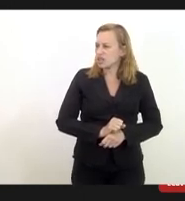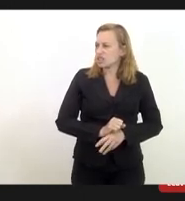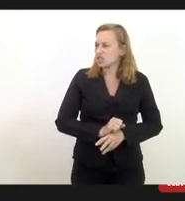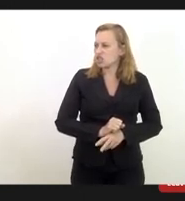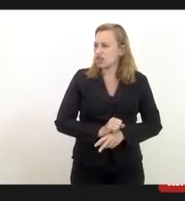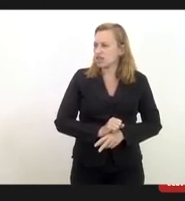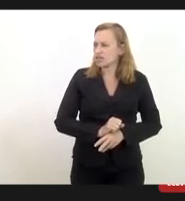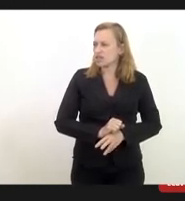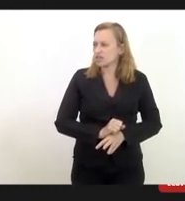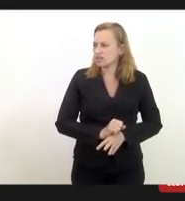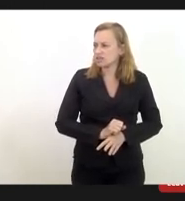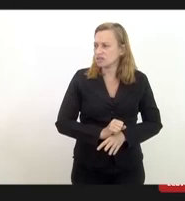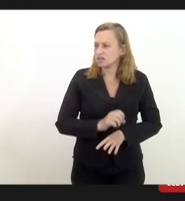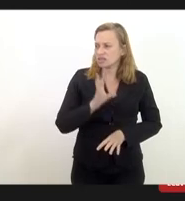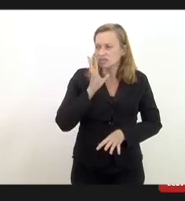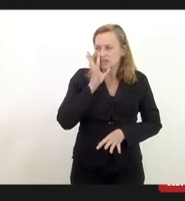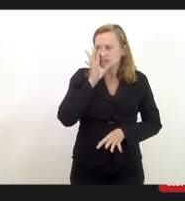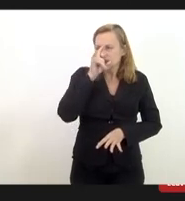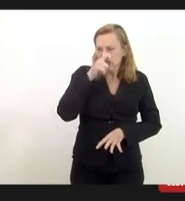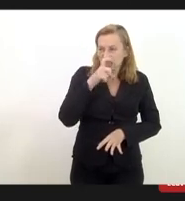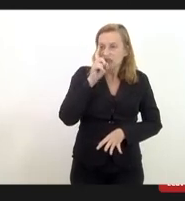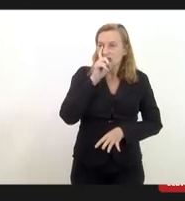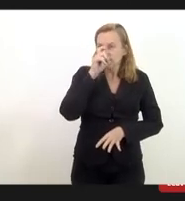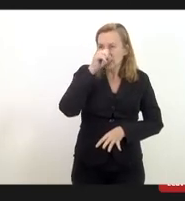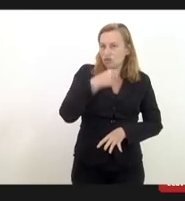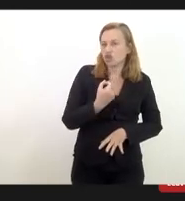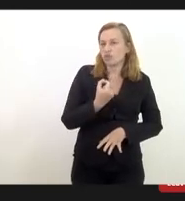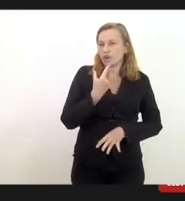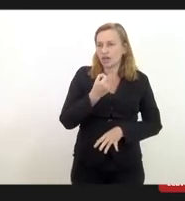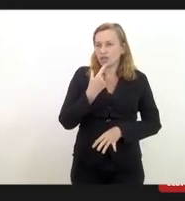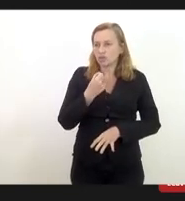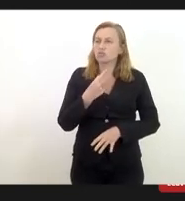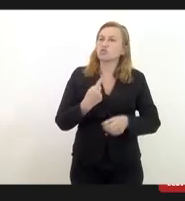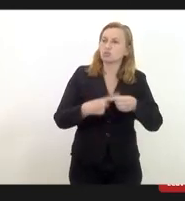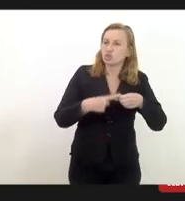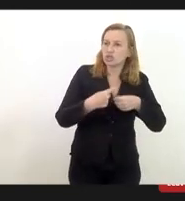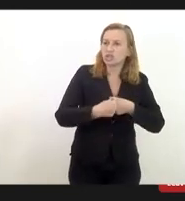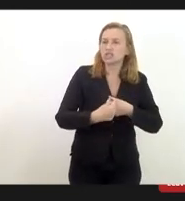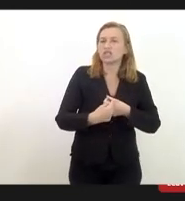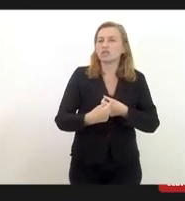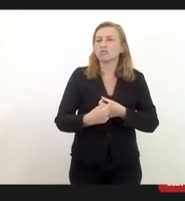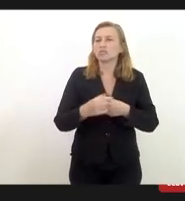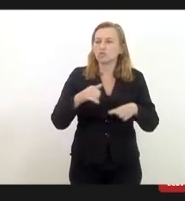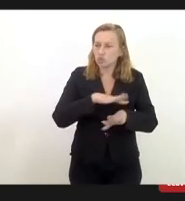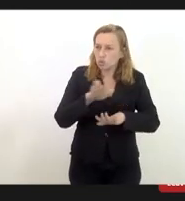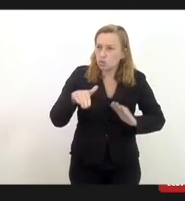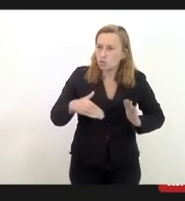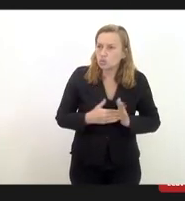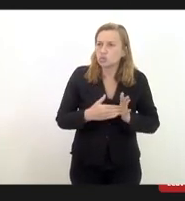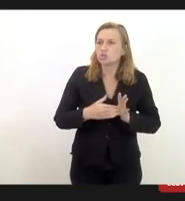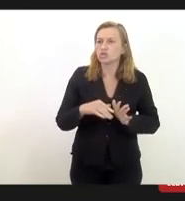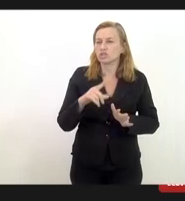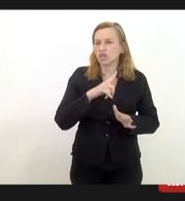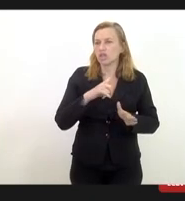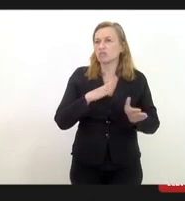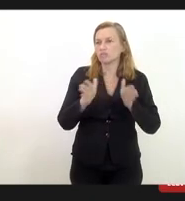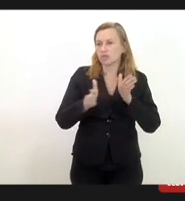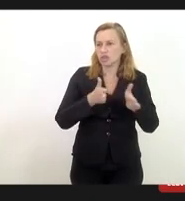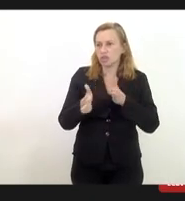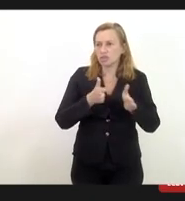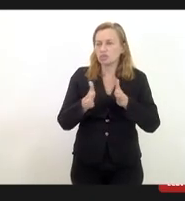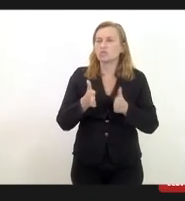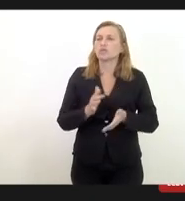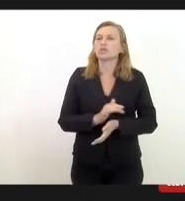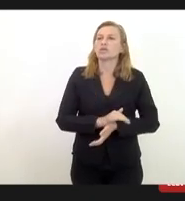baciloscopia da negativa, porque os municípios, na sua maioria, quer dizer, todos fazem, né,